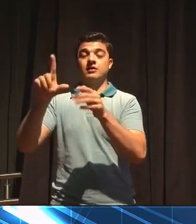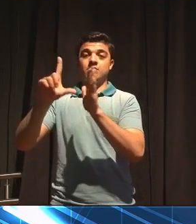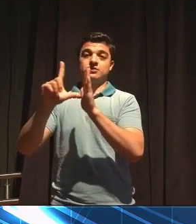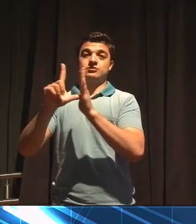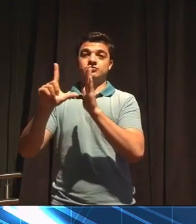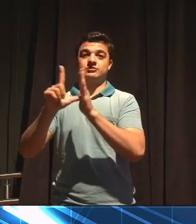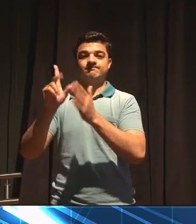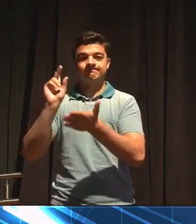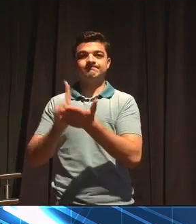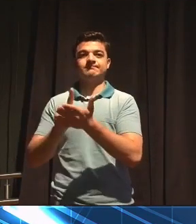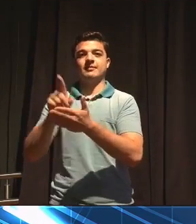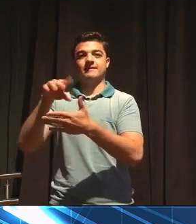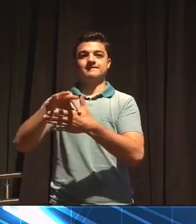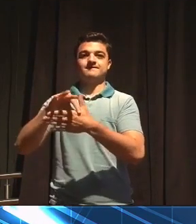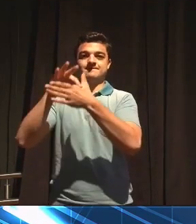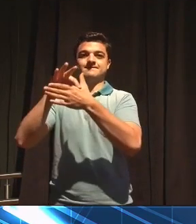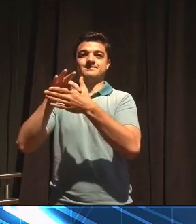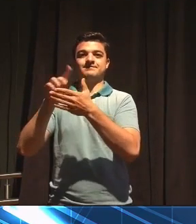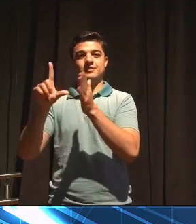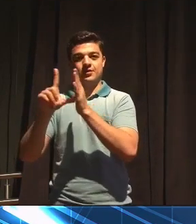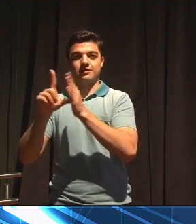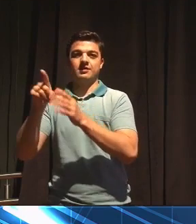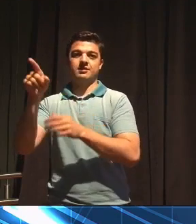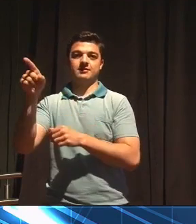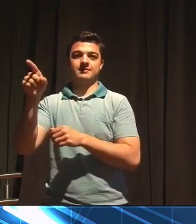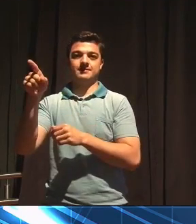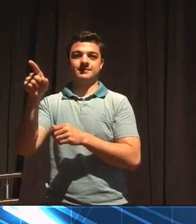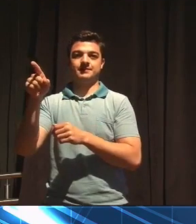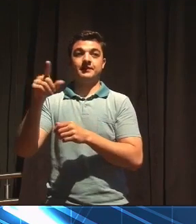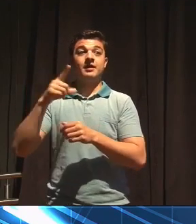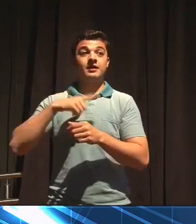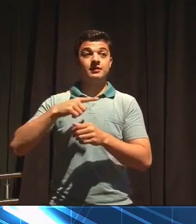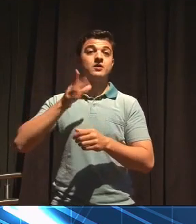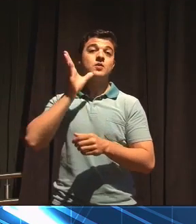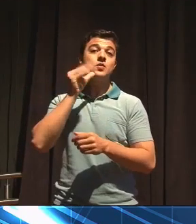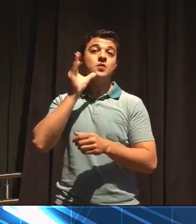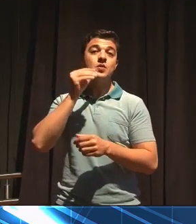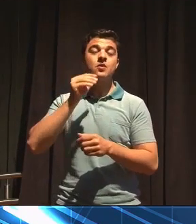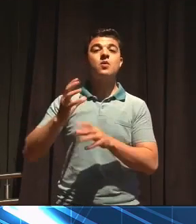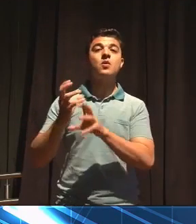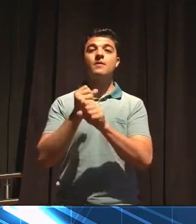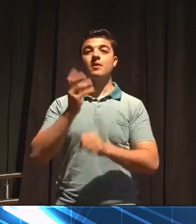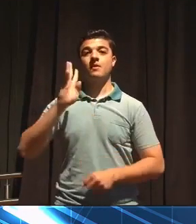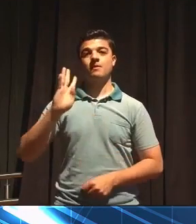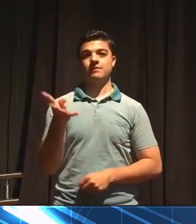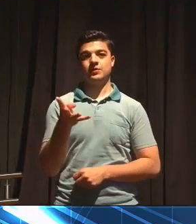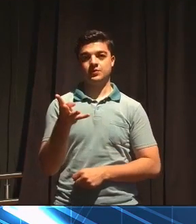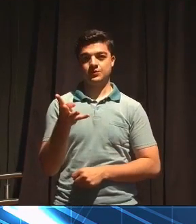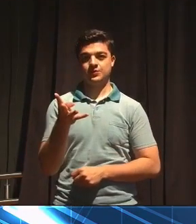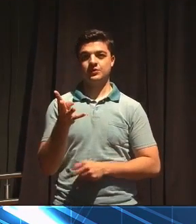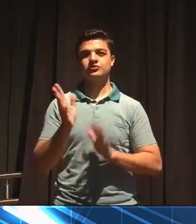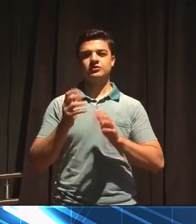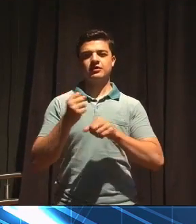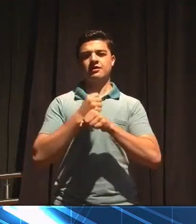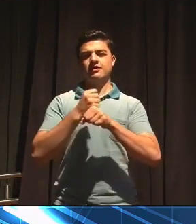físicas. Nós temos mais de 4.500 colaboradores e estamos há 20 anos no mercado.